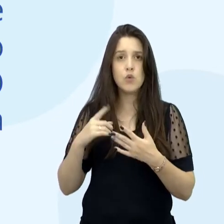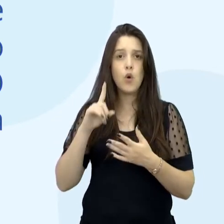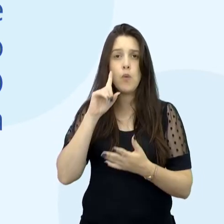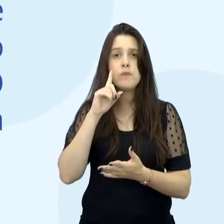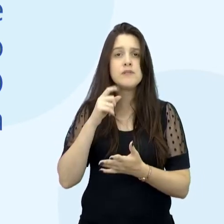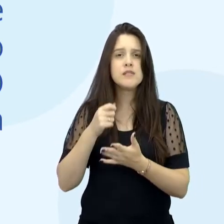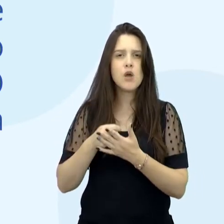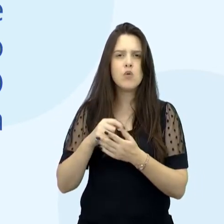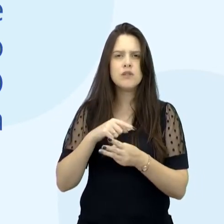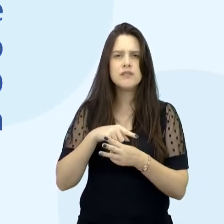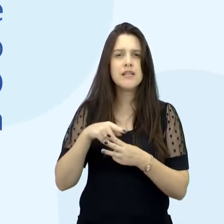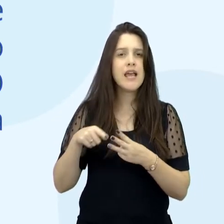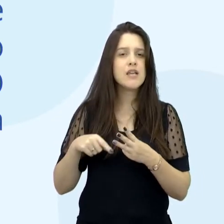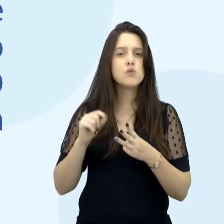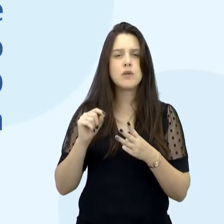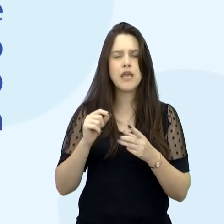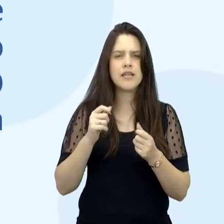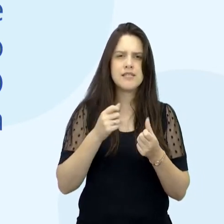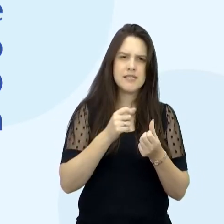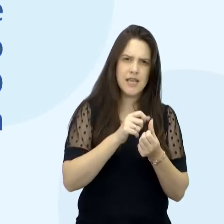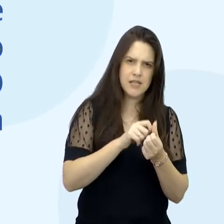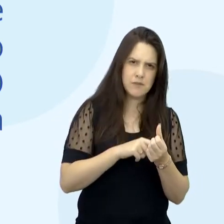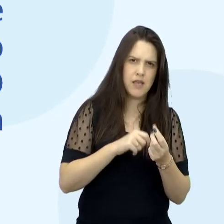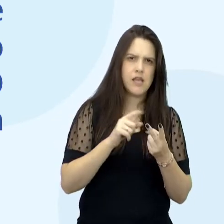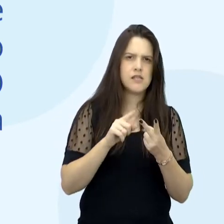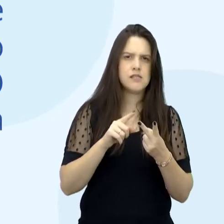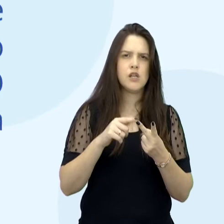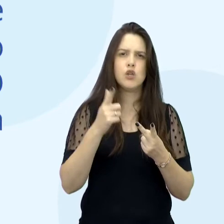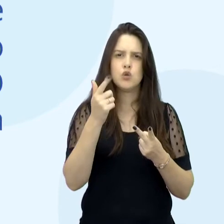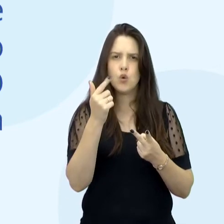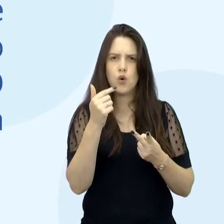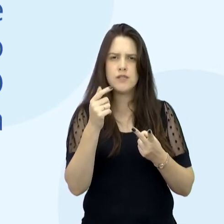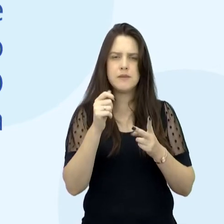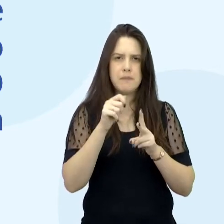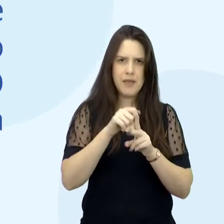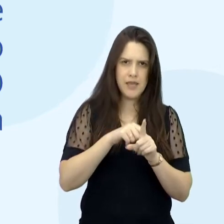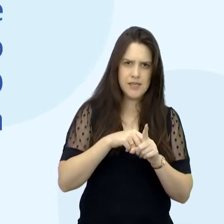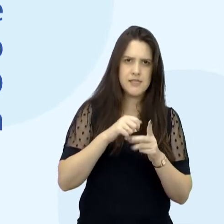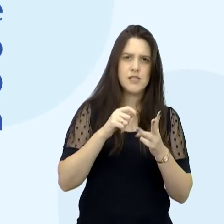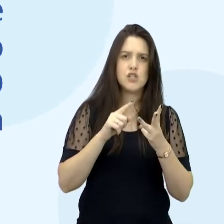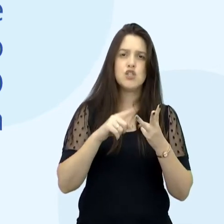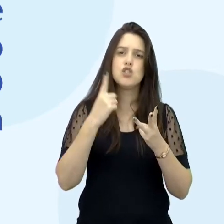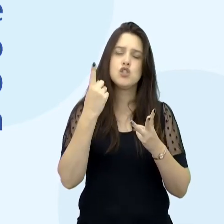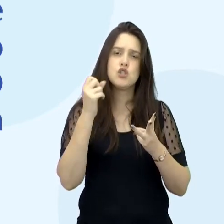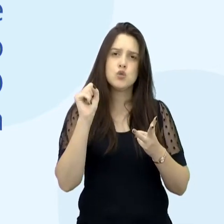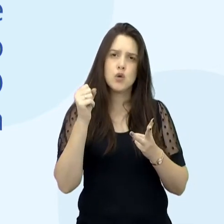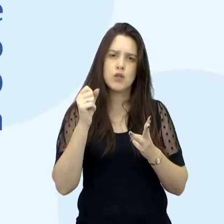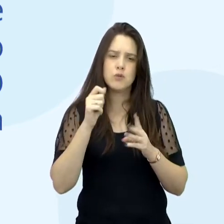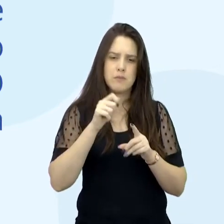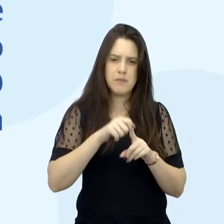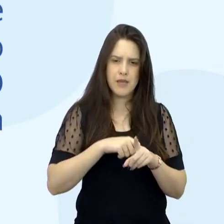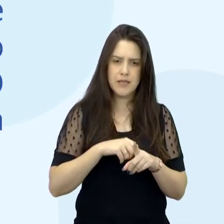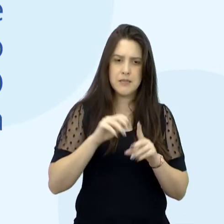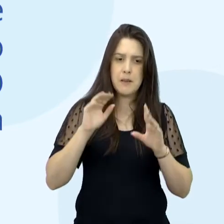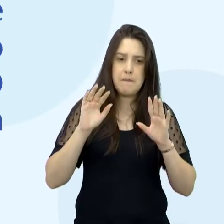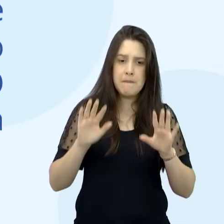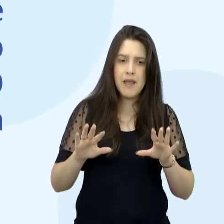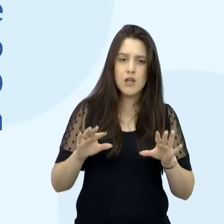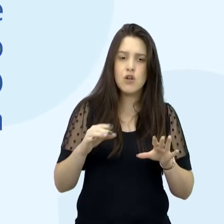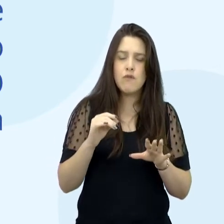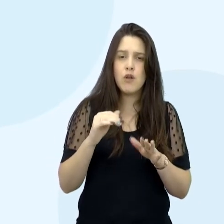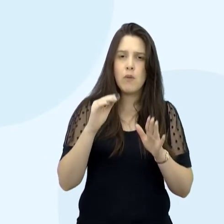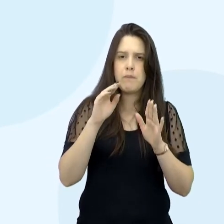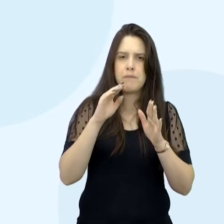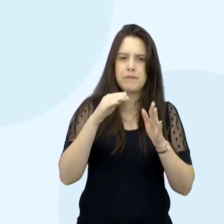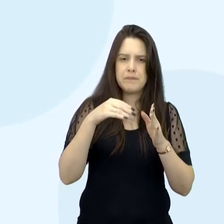empréstimo em 6 meses, 12 meses ou 18 meses. O valor das parcelas está indicado na tabela